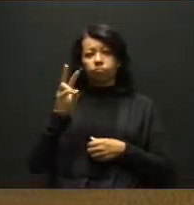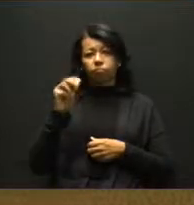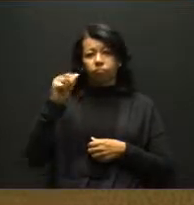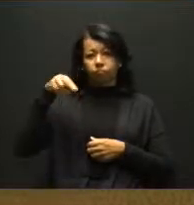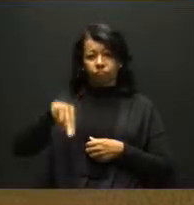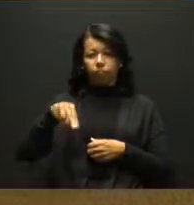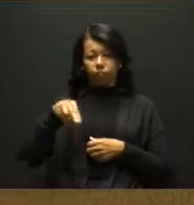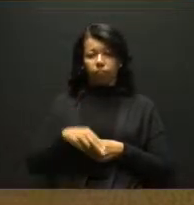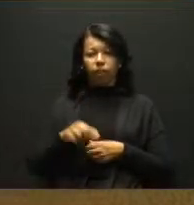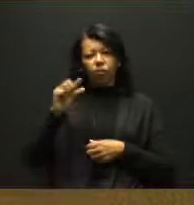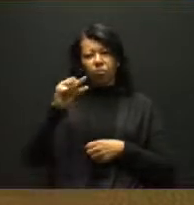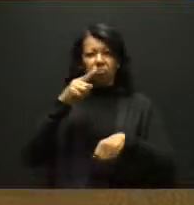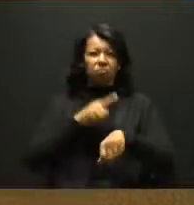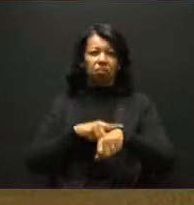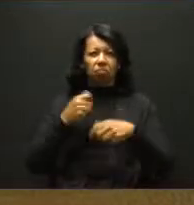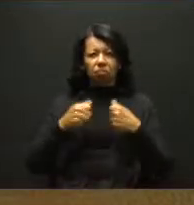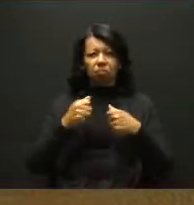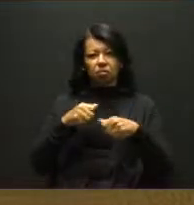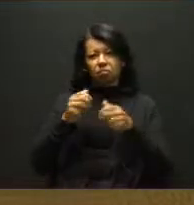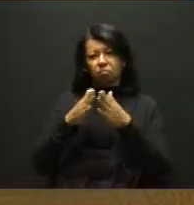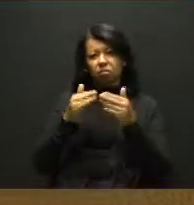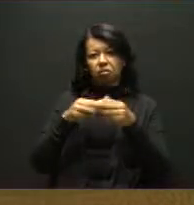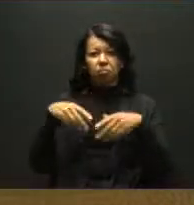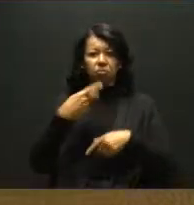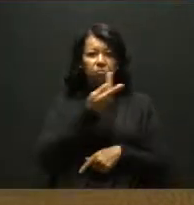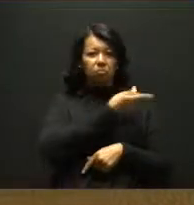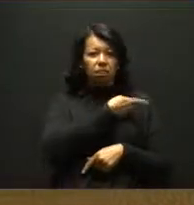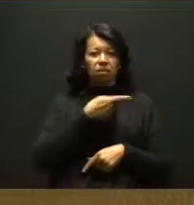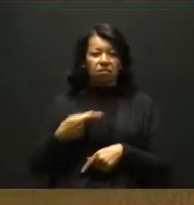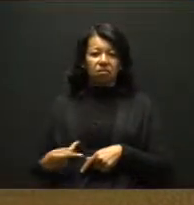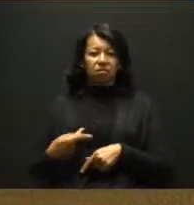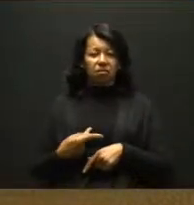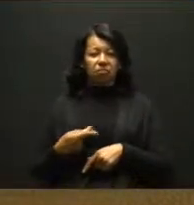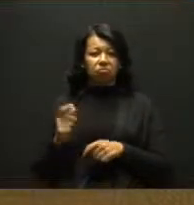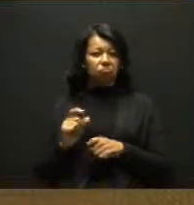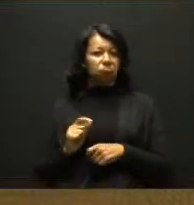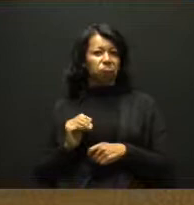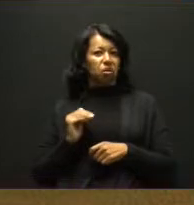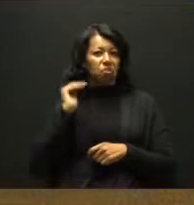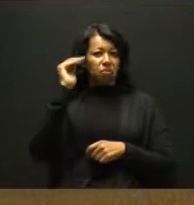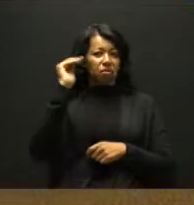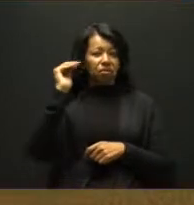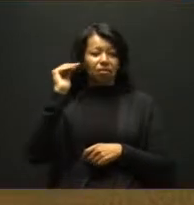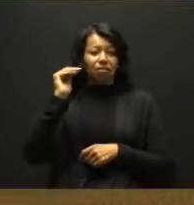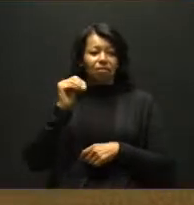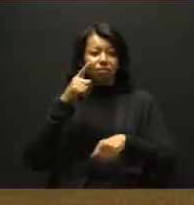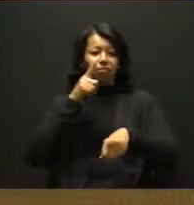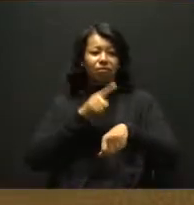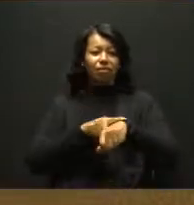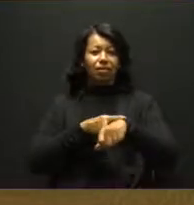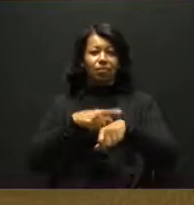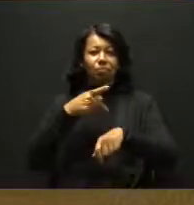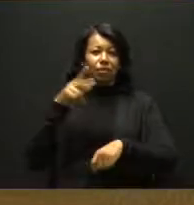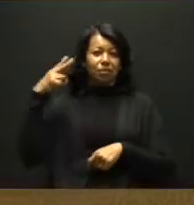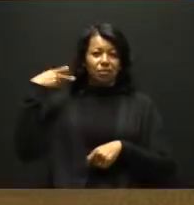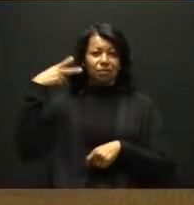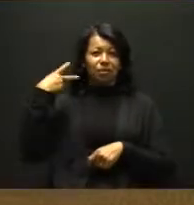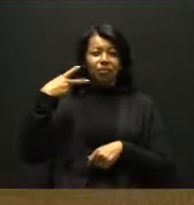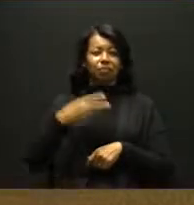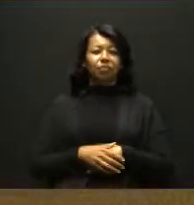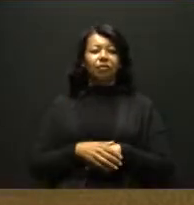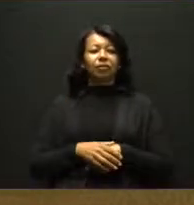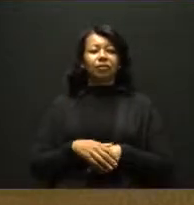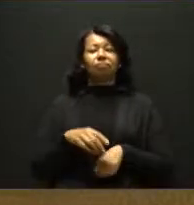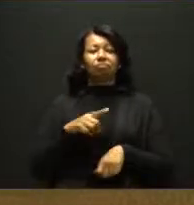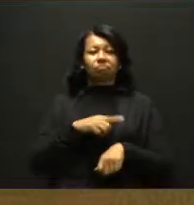muito pouco na equipe porque o presidente é realmente aumentar o tempo de vereadores queriam que você